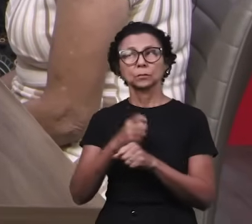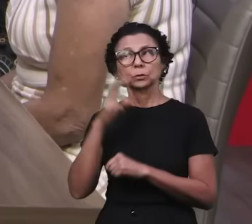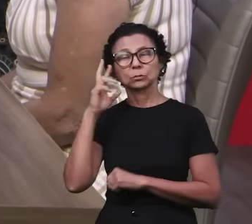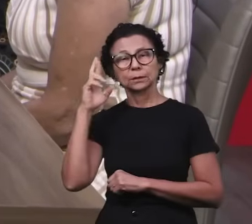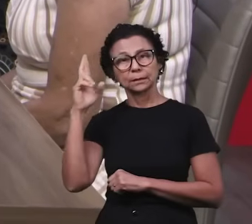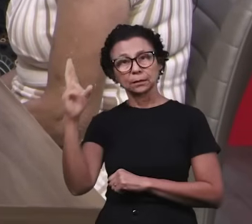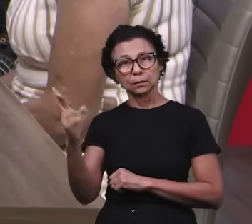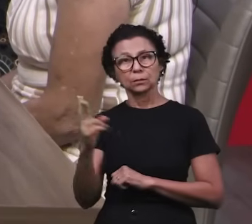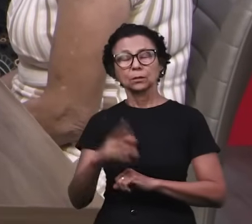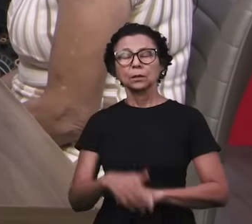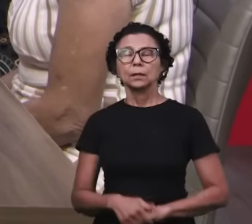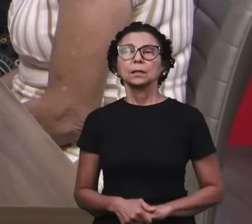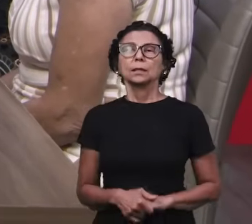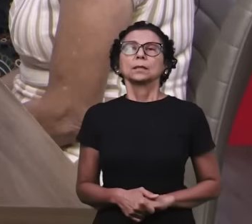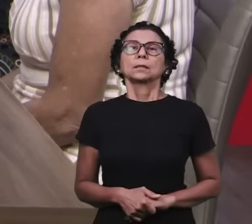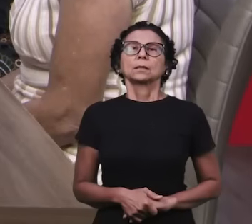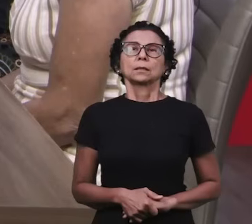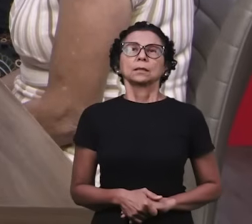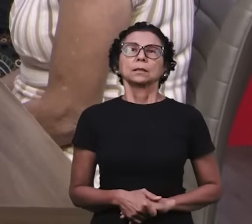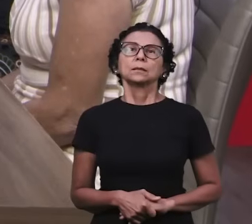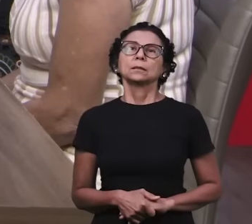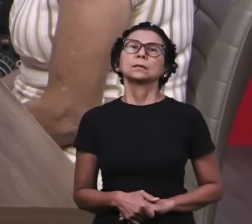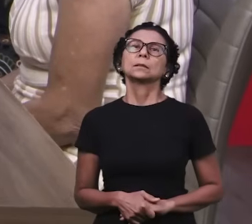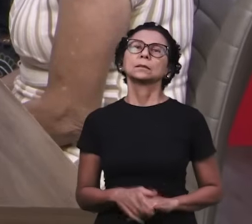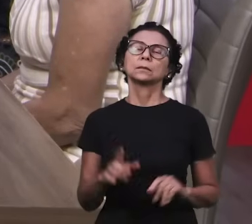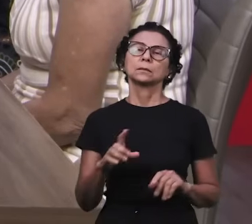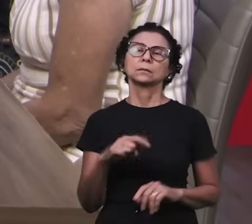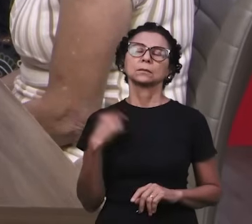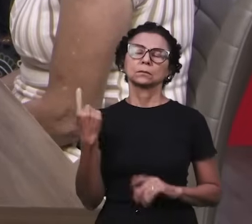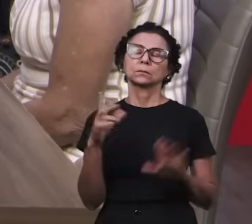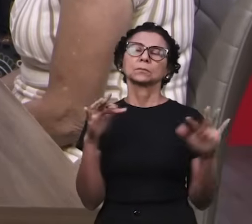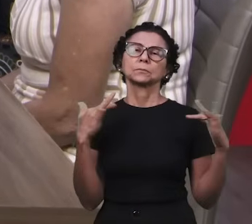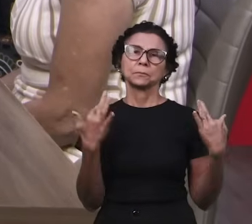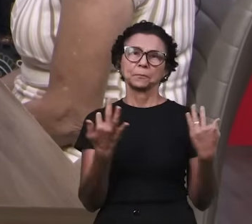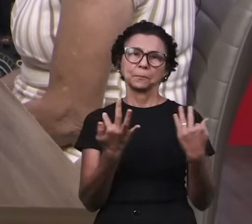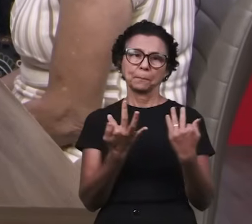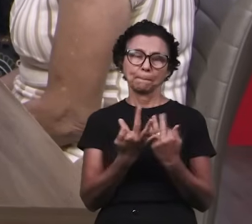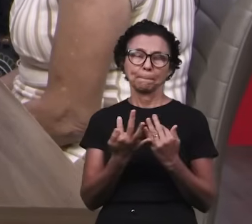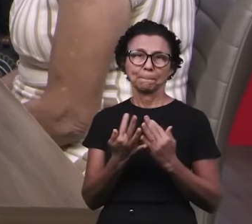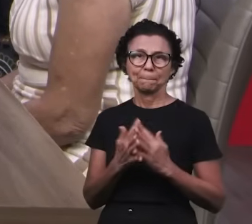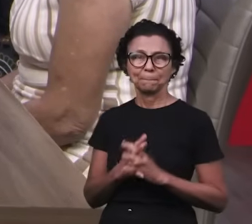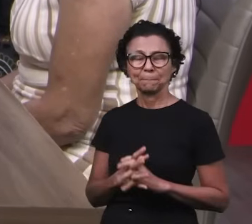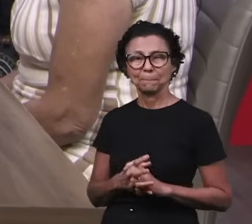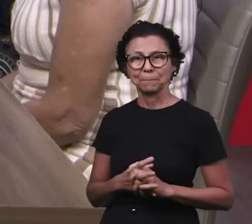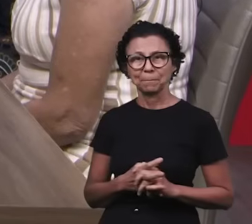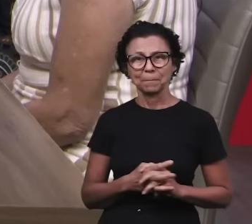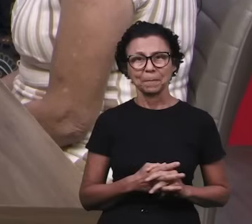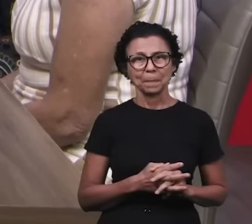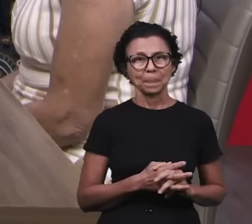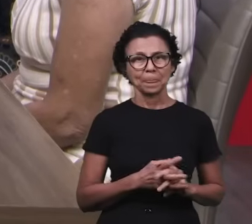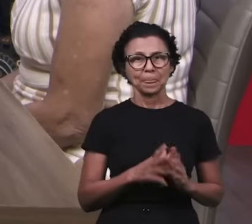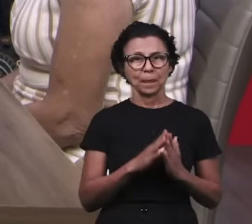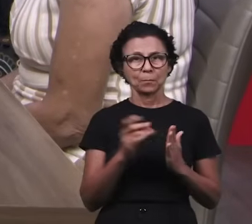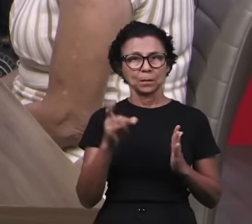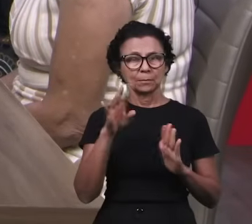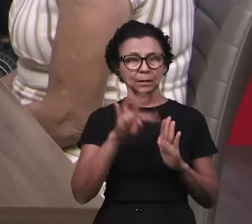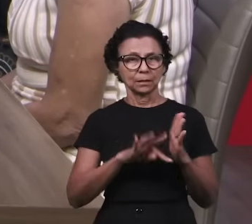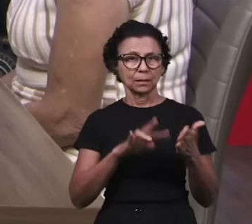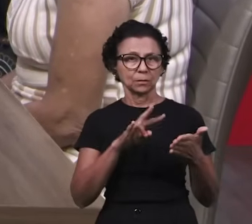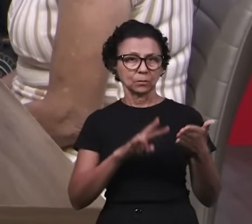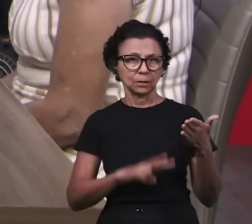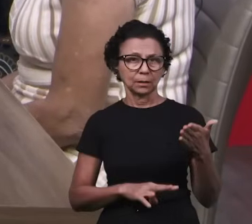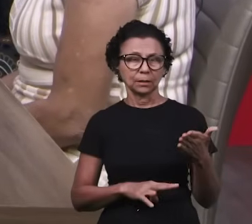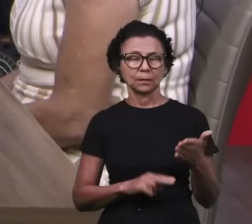especialmente fortalecendo as nossas famílias. E o Senhor separou aqui um texto para nossa reflexão que se encontra